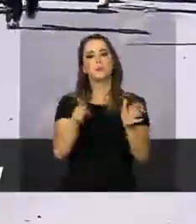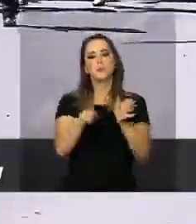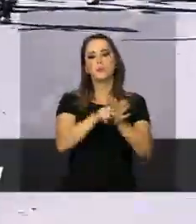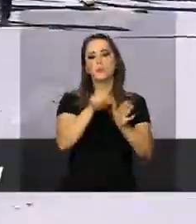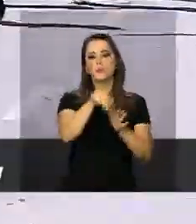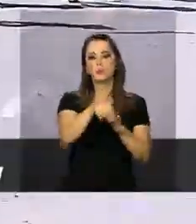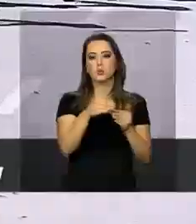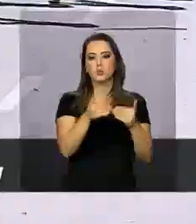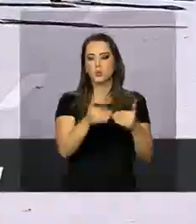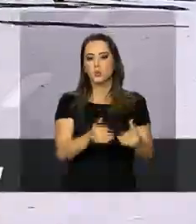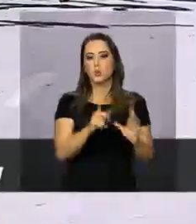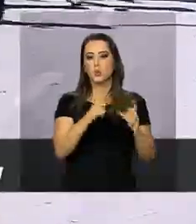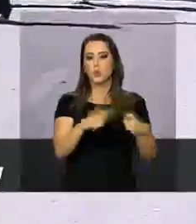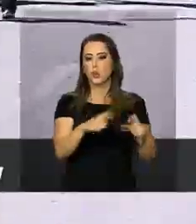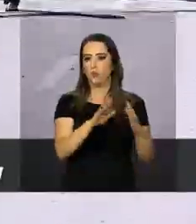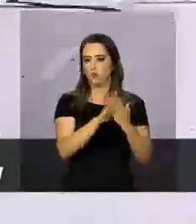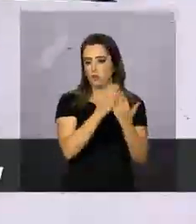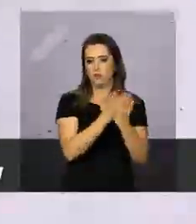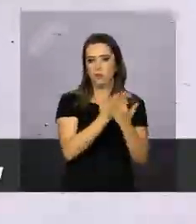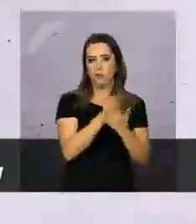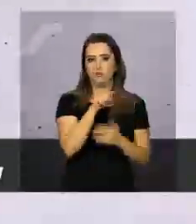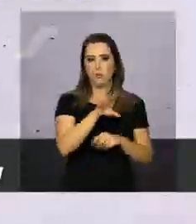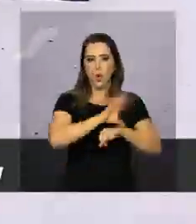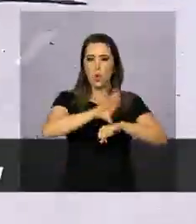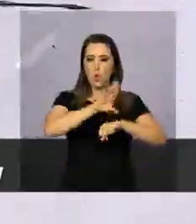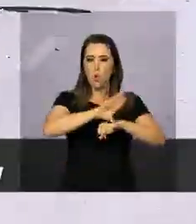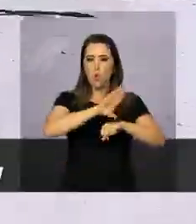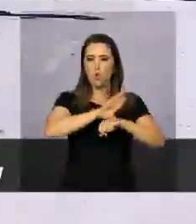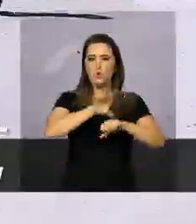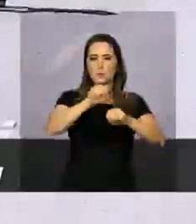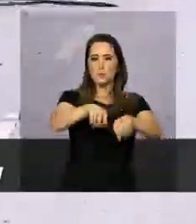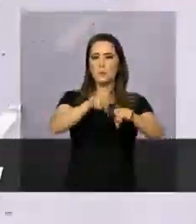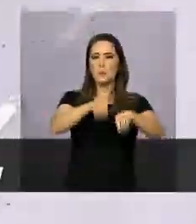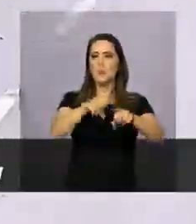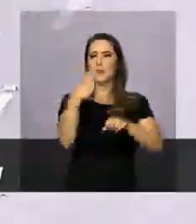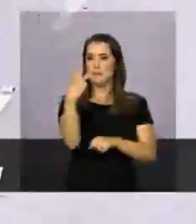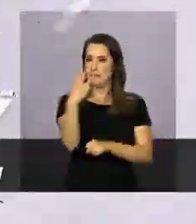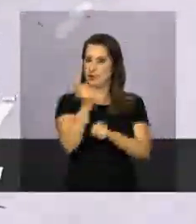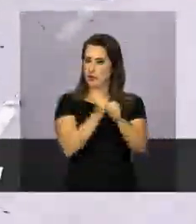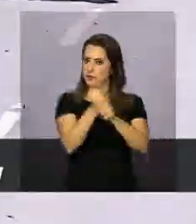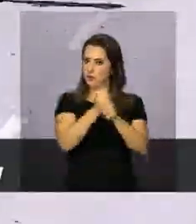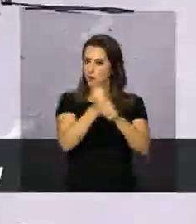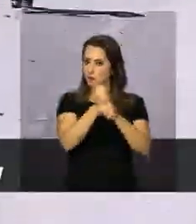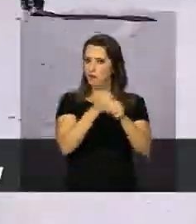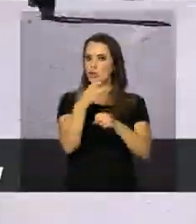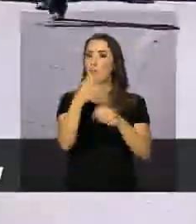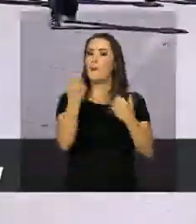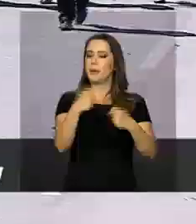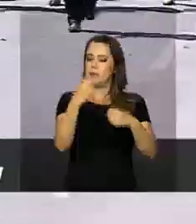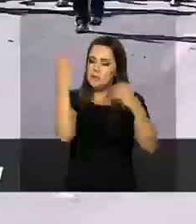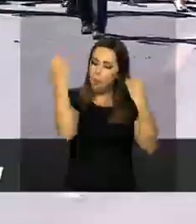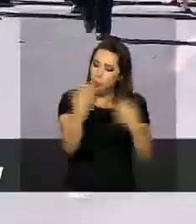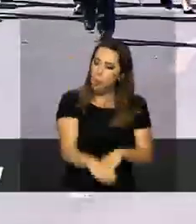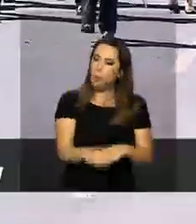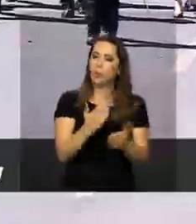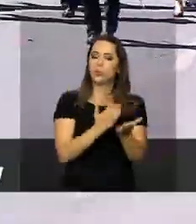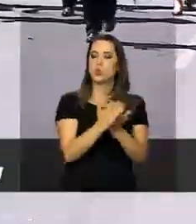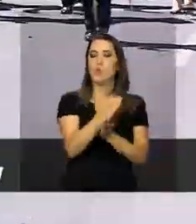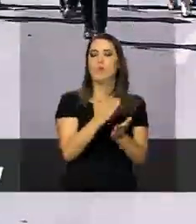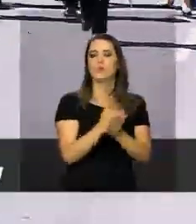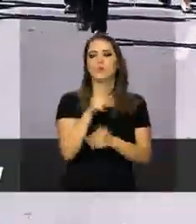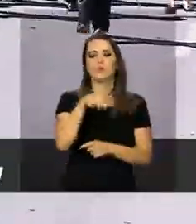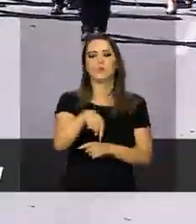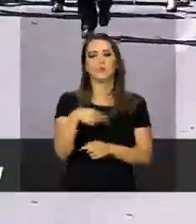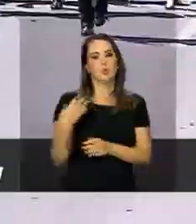sede da academia, né? Curso para formação de oficiais, 3 anos, concurso público. Iniciaram uma turma